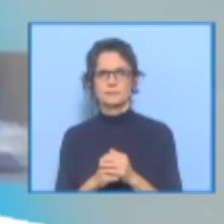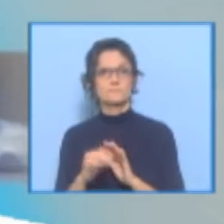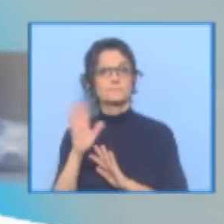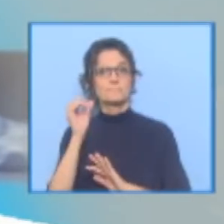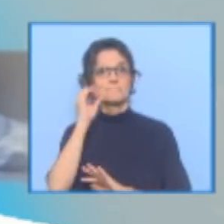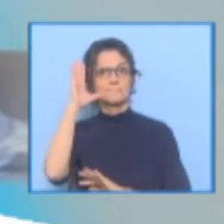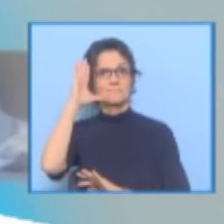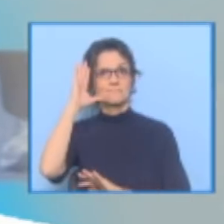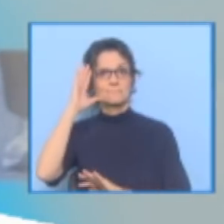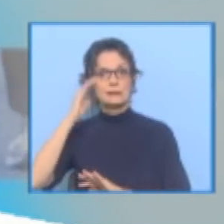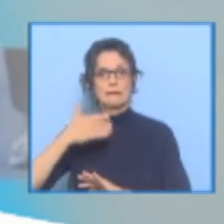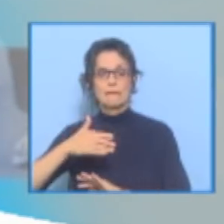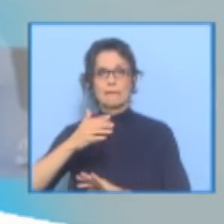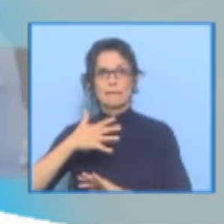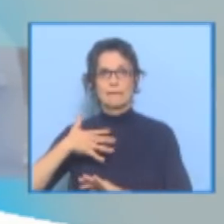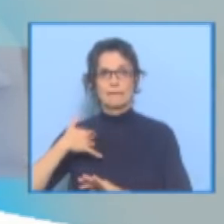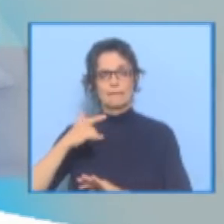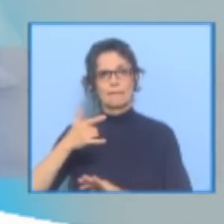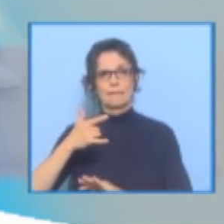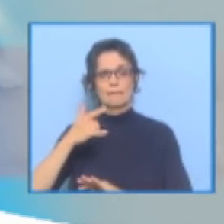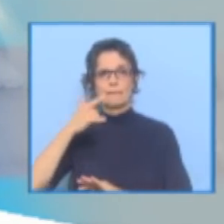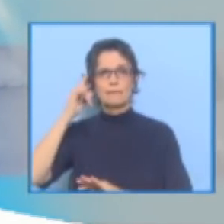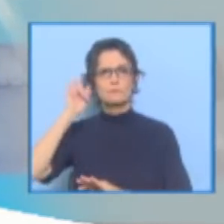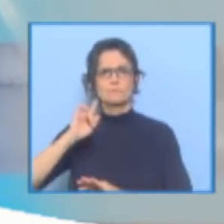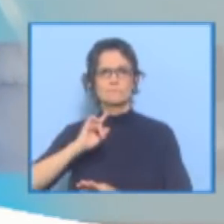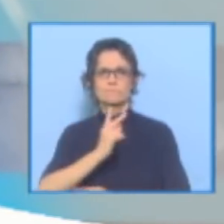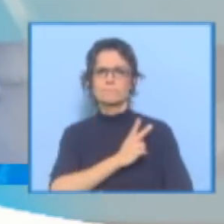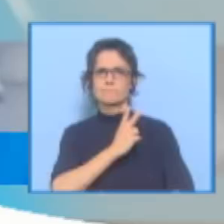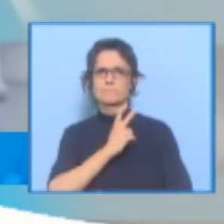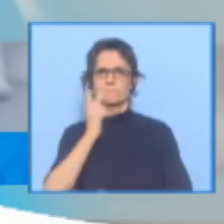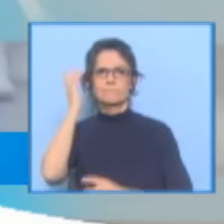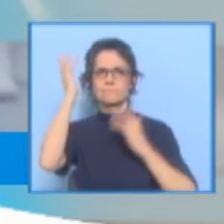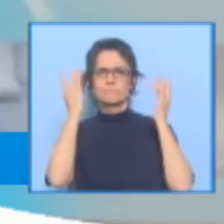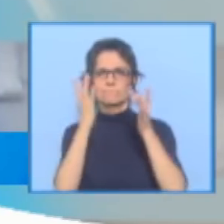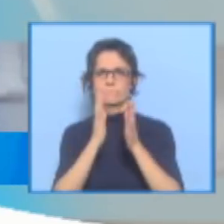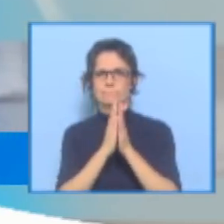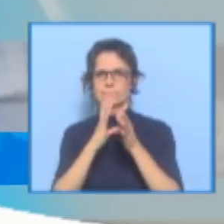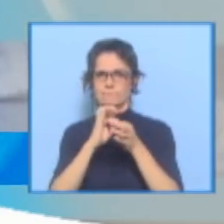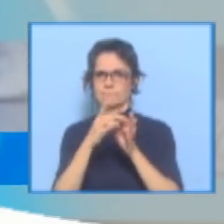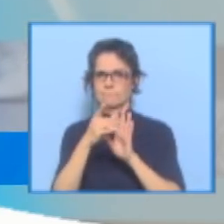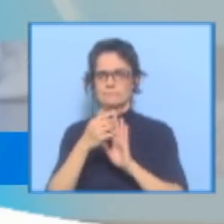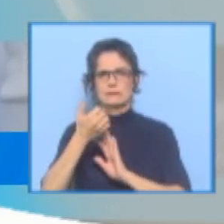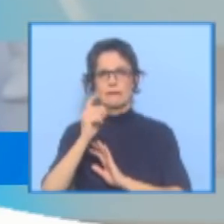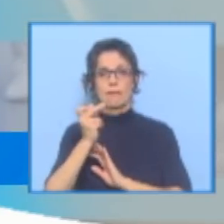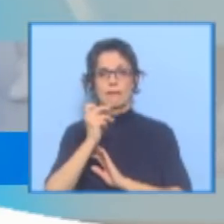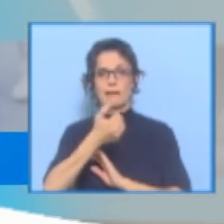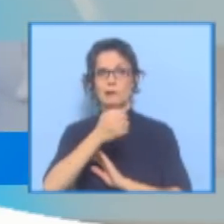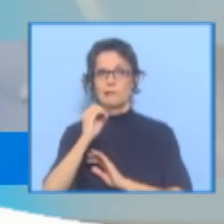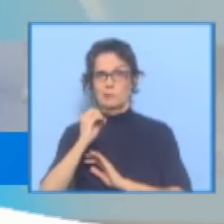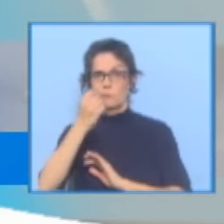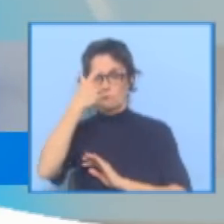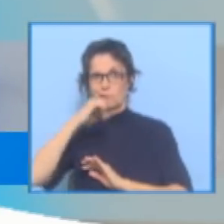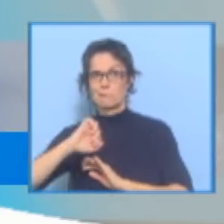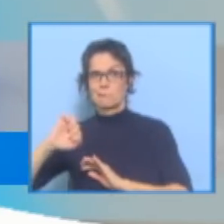Olá, muito boa tarde. Na próxima sexta-feira comemora-se o Dia da Faculdade de Teologia, este ano a celebrar 50 anos de História. Uma circunstância